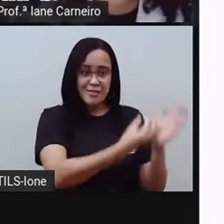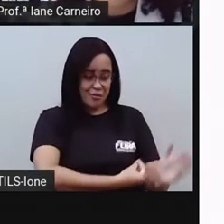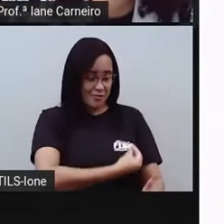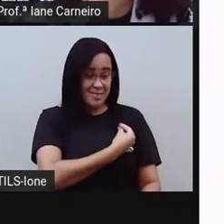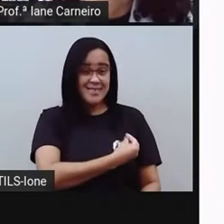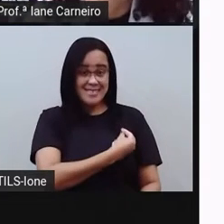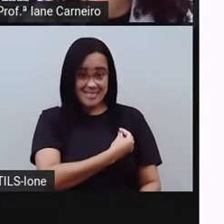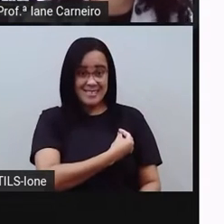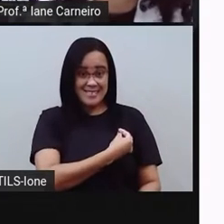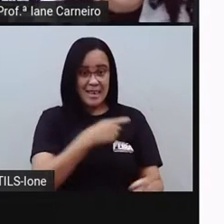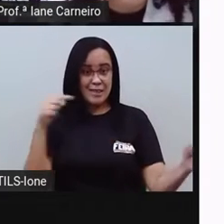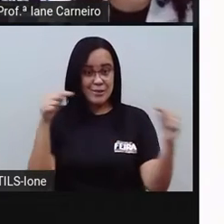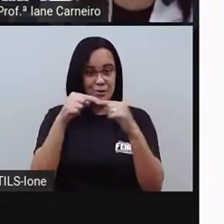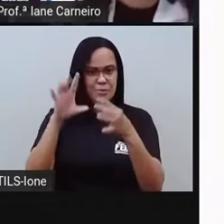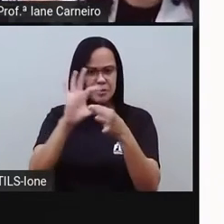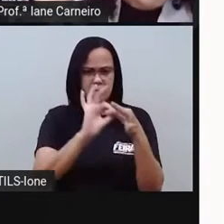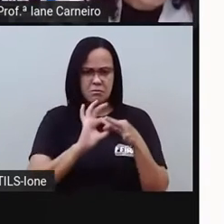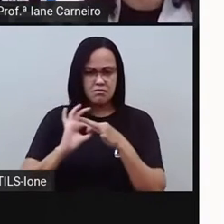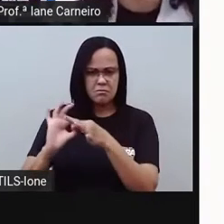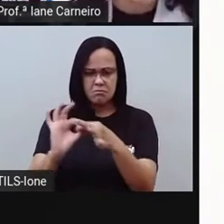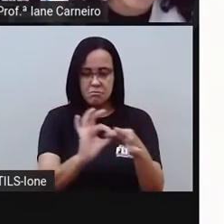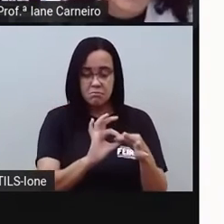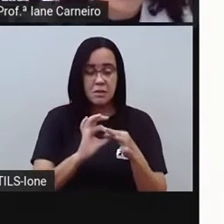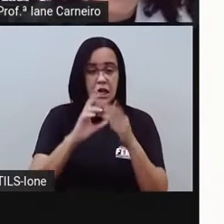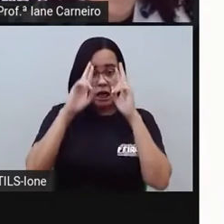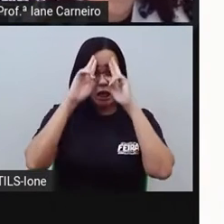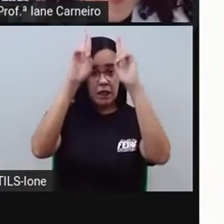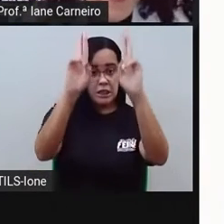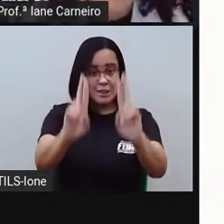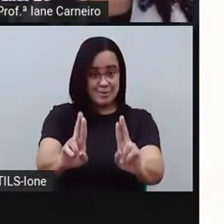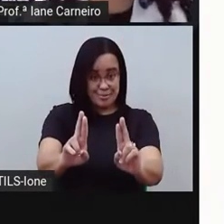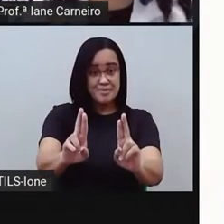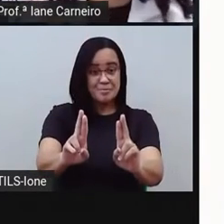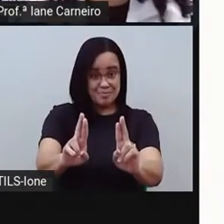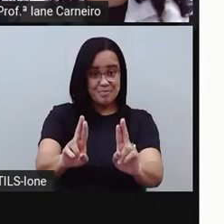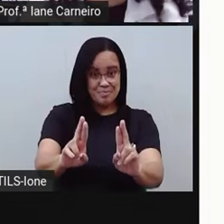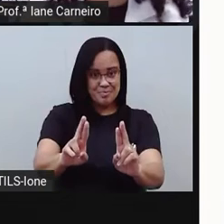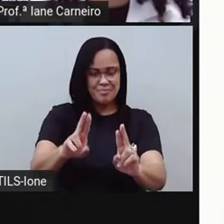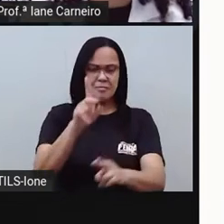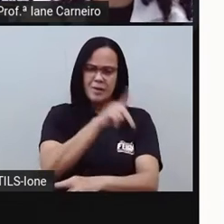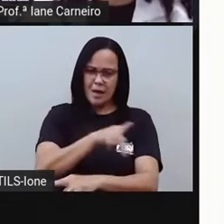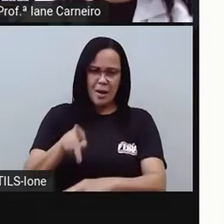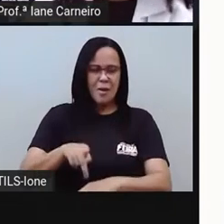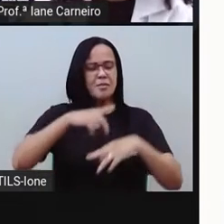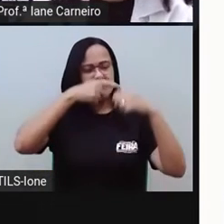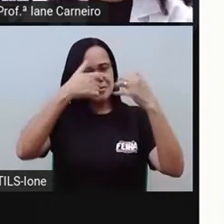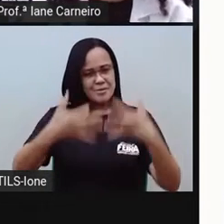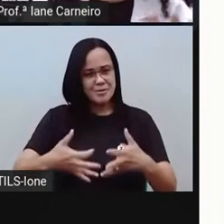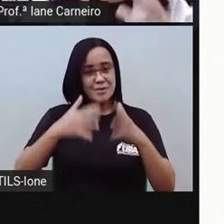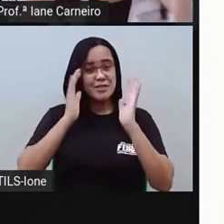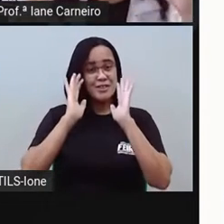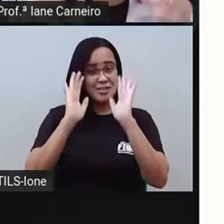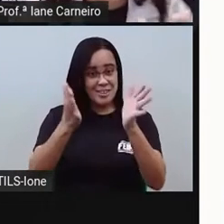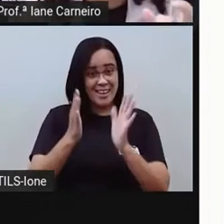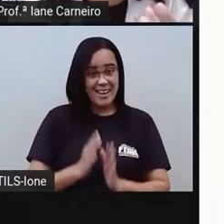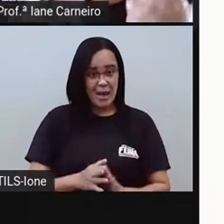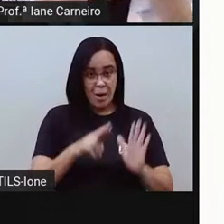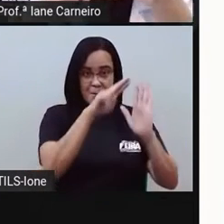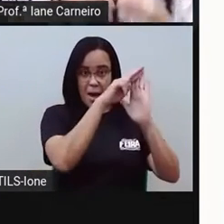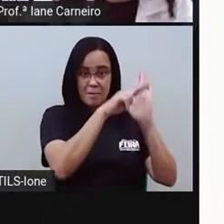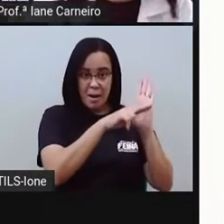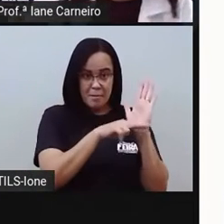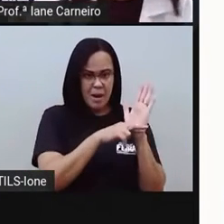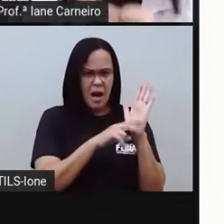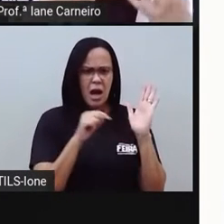forma harmoniosa e respeitosa. Lembram que a Pró já explicou isso para vocês, o que são as regras, né? As regras são os combinados,